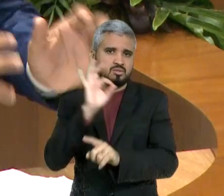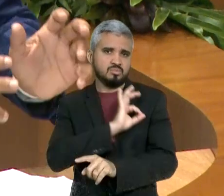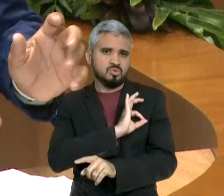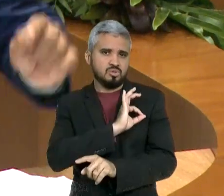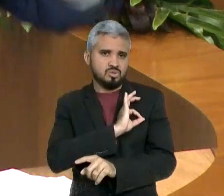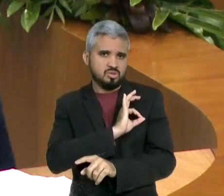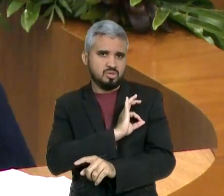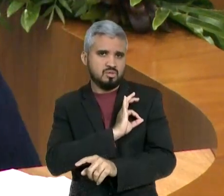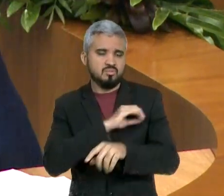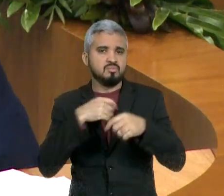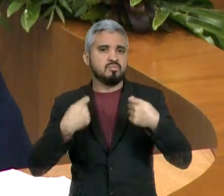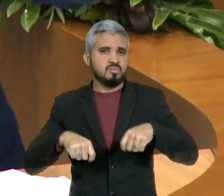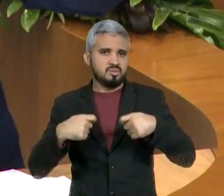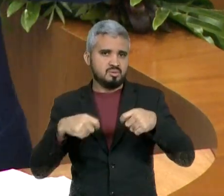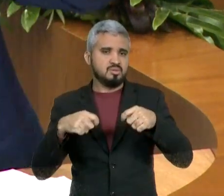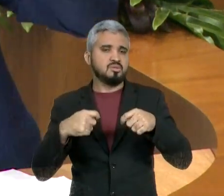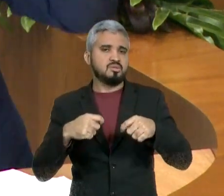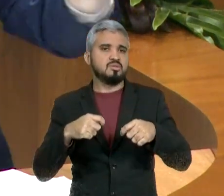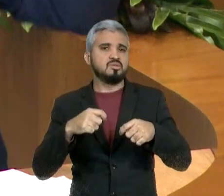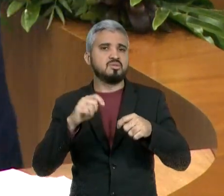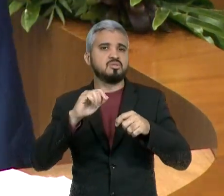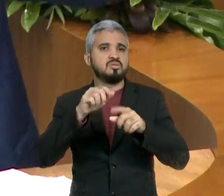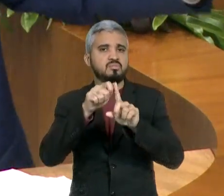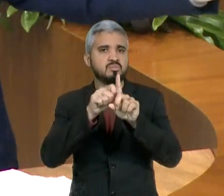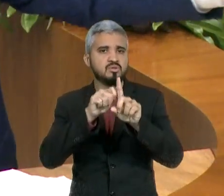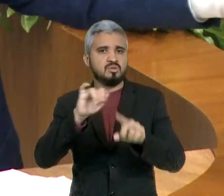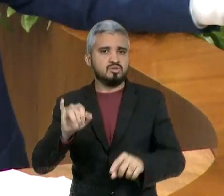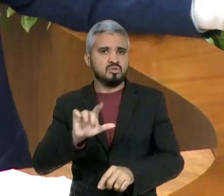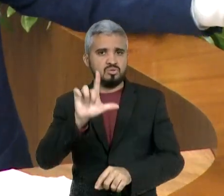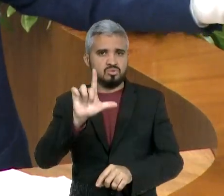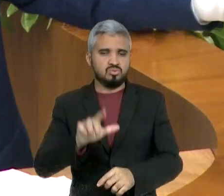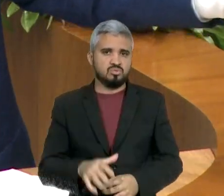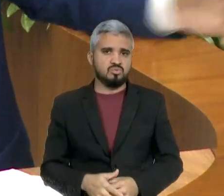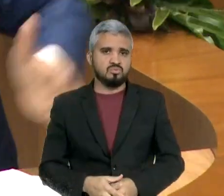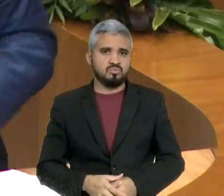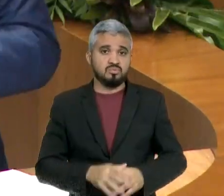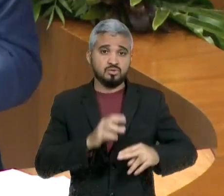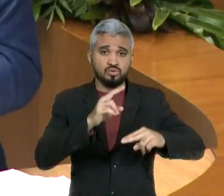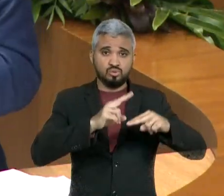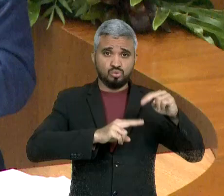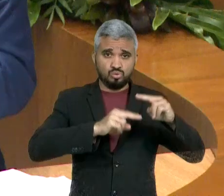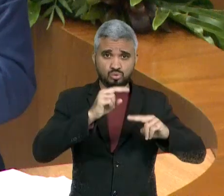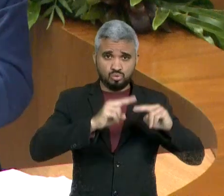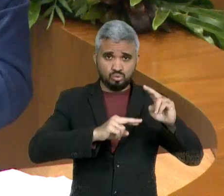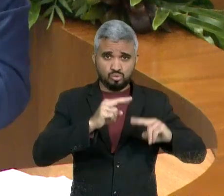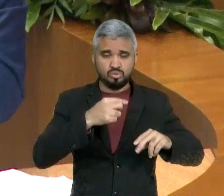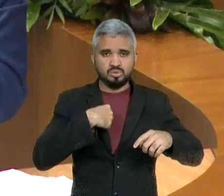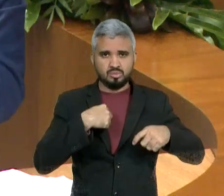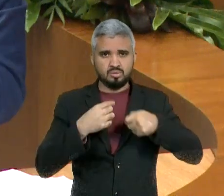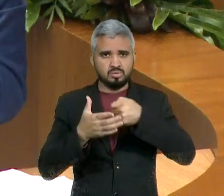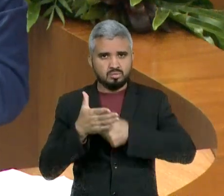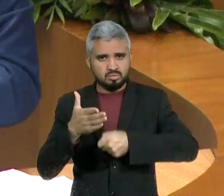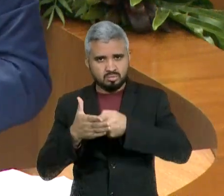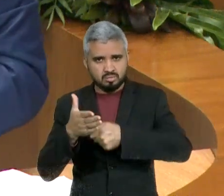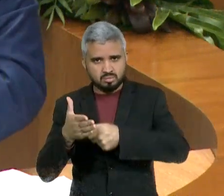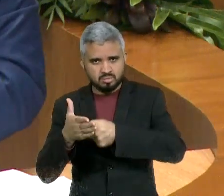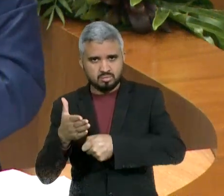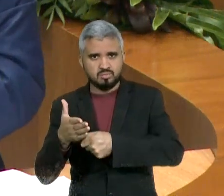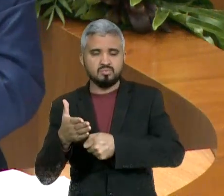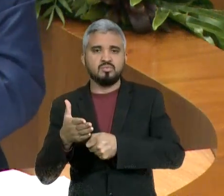promoções de junho. Nós fomos o primeiro e único a cobrar isso em junho. Veio agora uma relação, mas